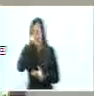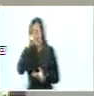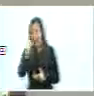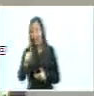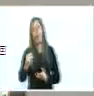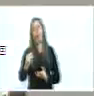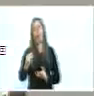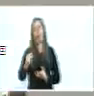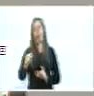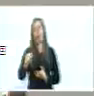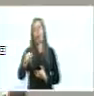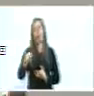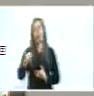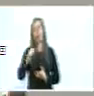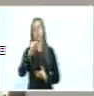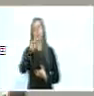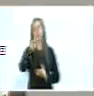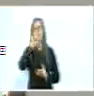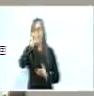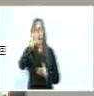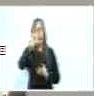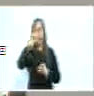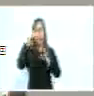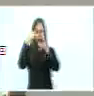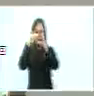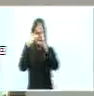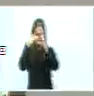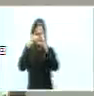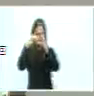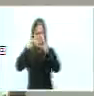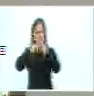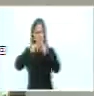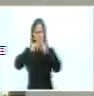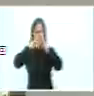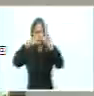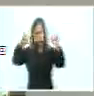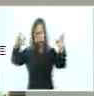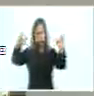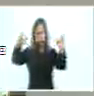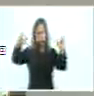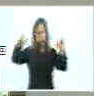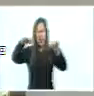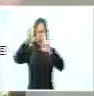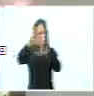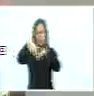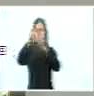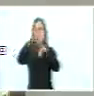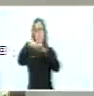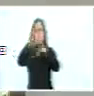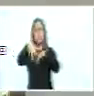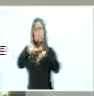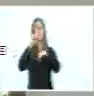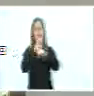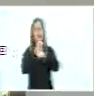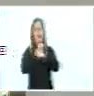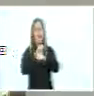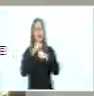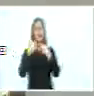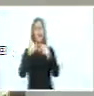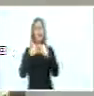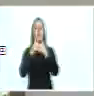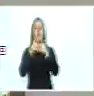acabou de sair no portal G1, quem quiser ver no portal da Globo, já está lá a cidade administrativa, o movimento, na hora que foi entregar os ônibus hoje, o